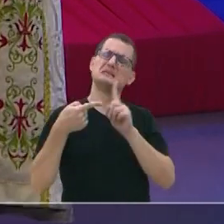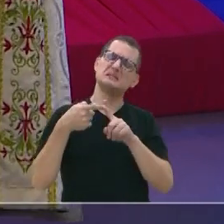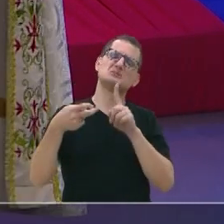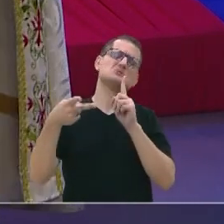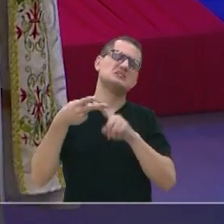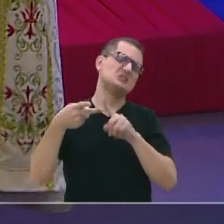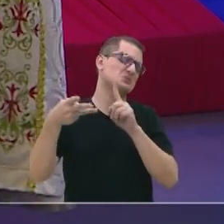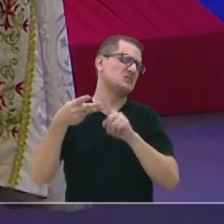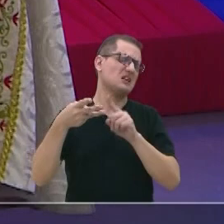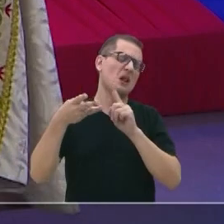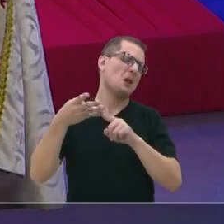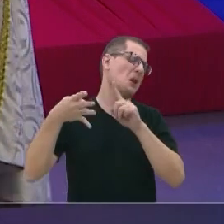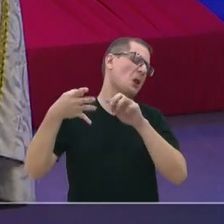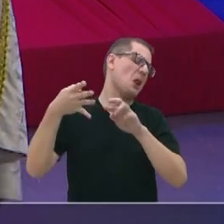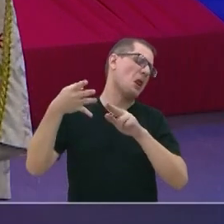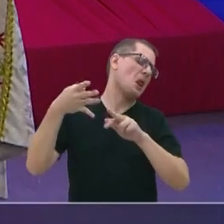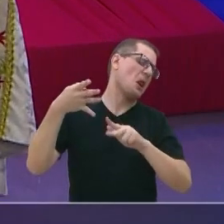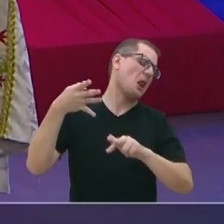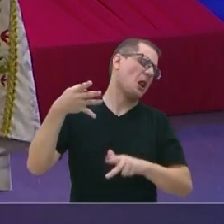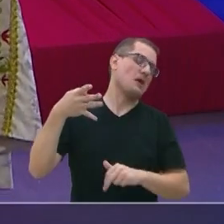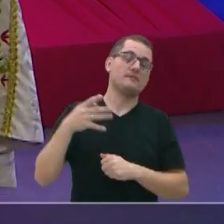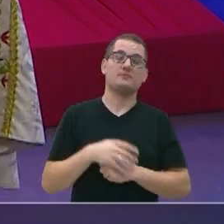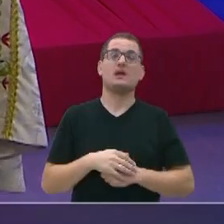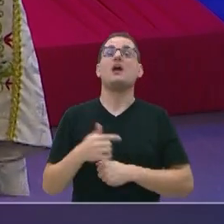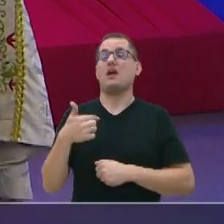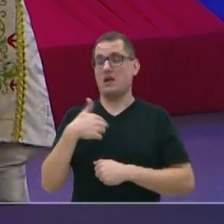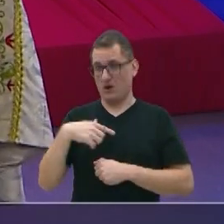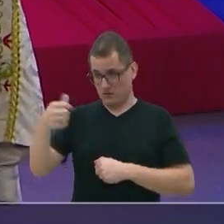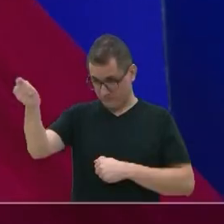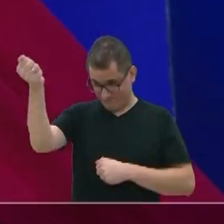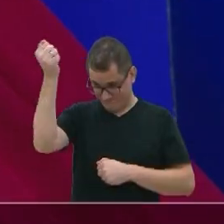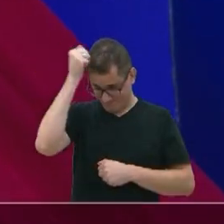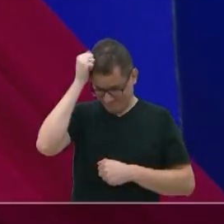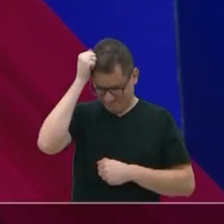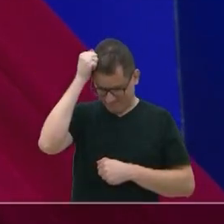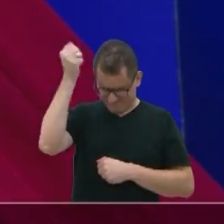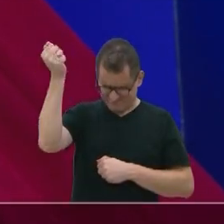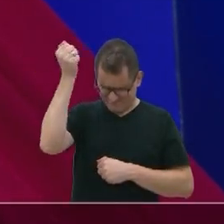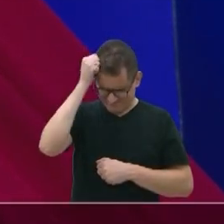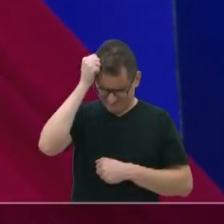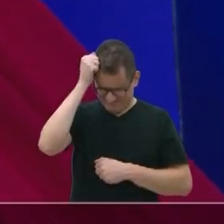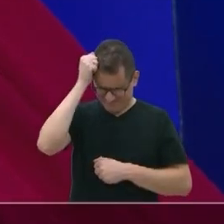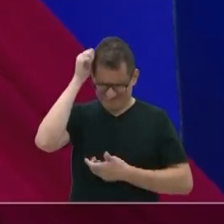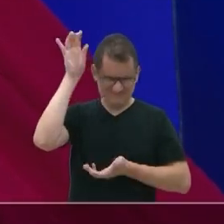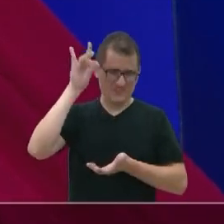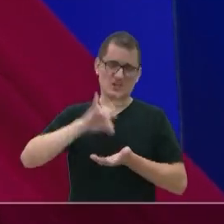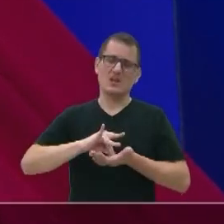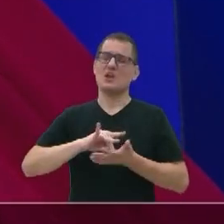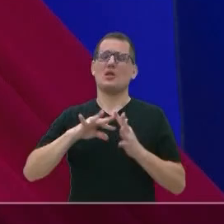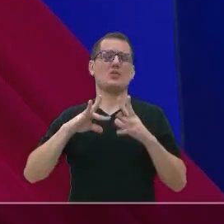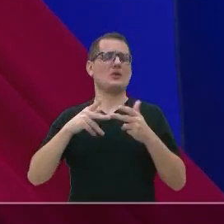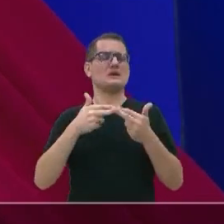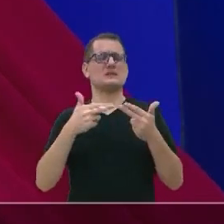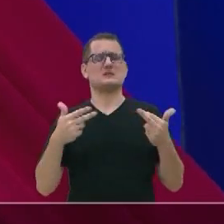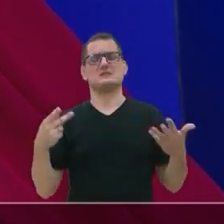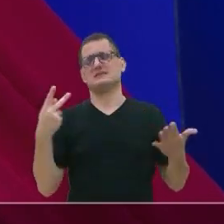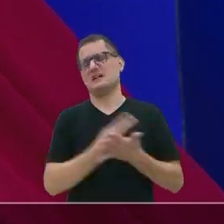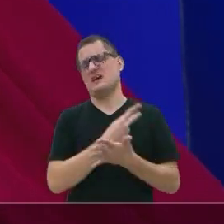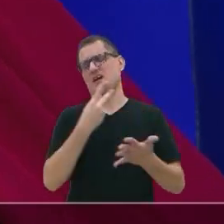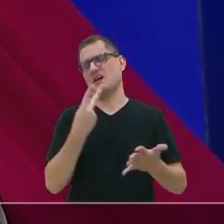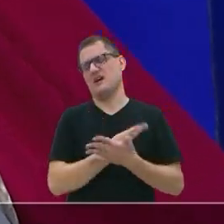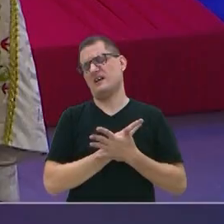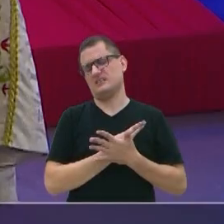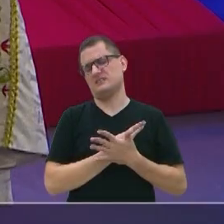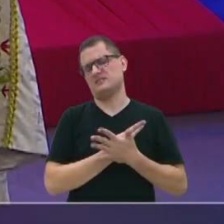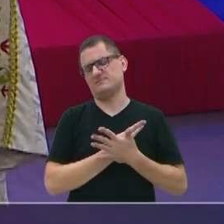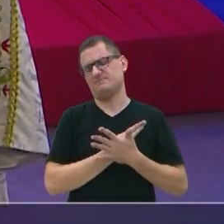isso, isso. Eu estou arrependido, arrependida daquilo que eu fiz com o